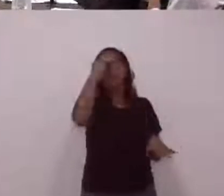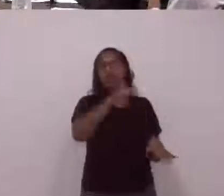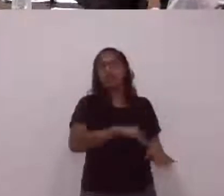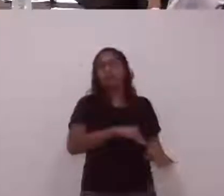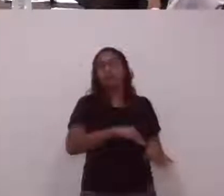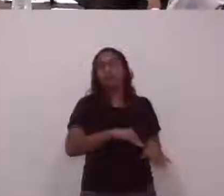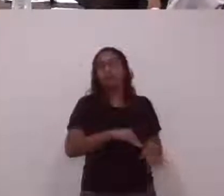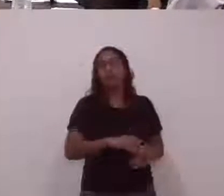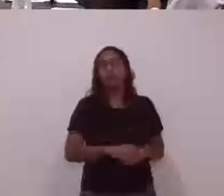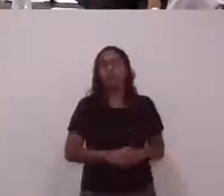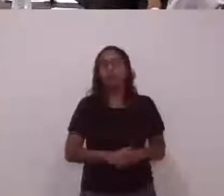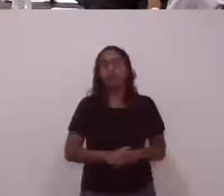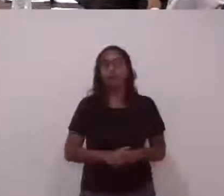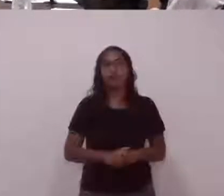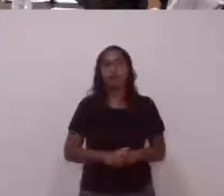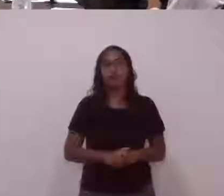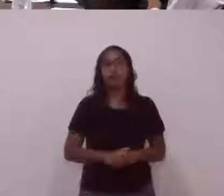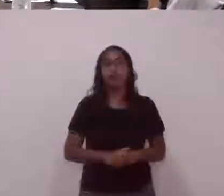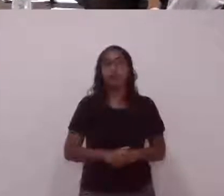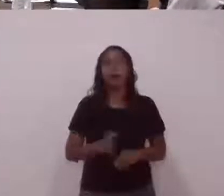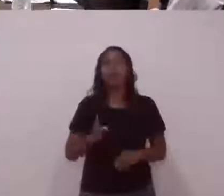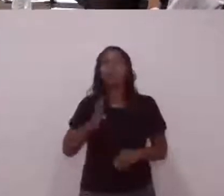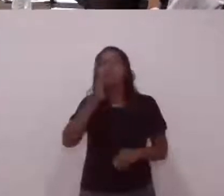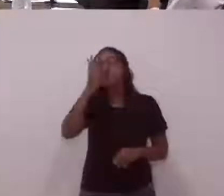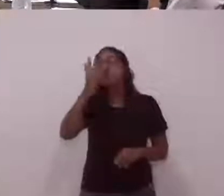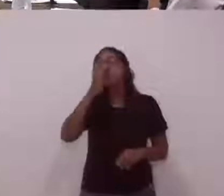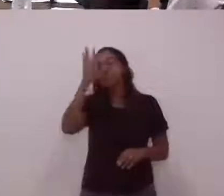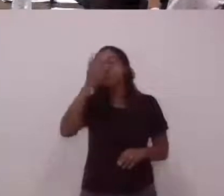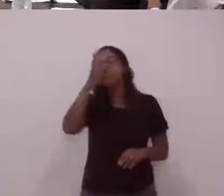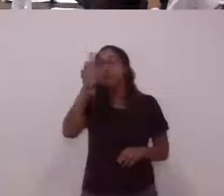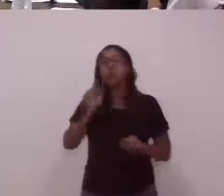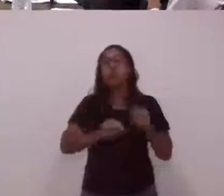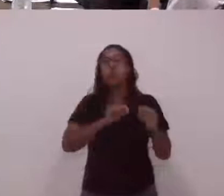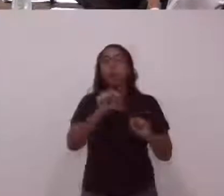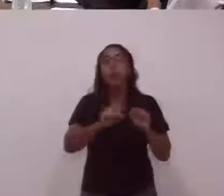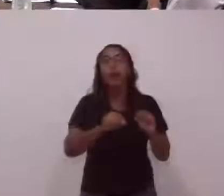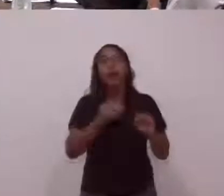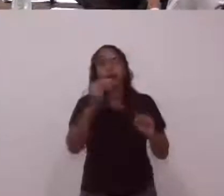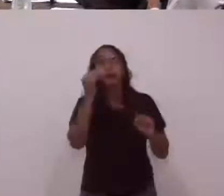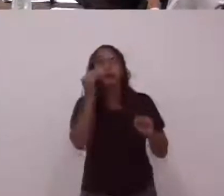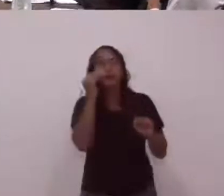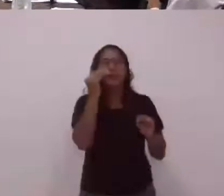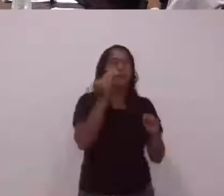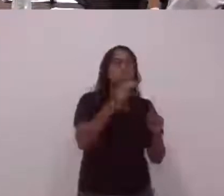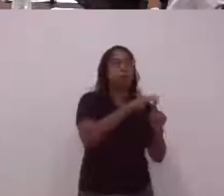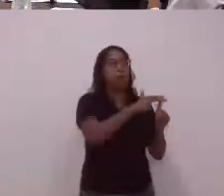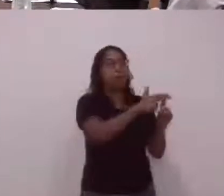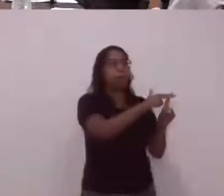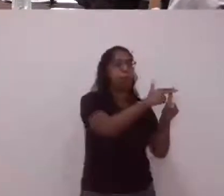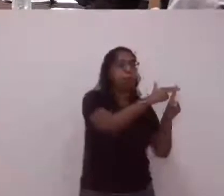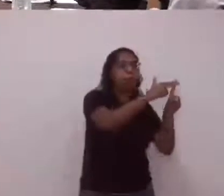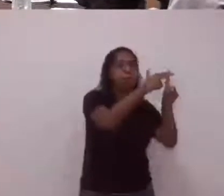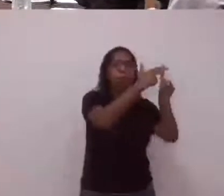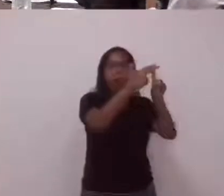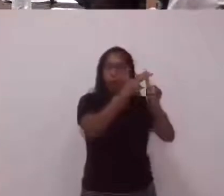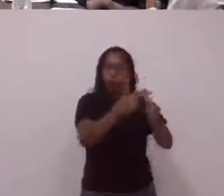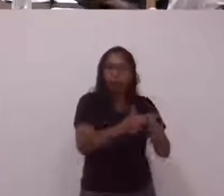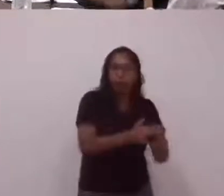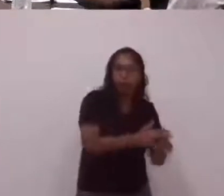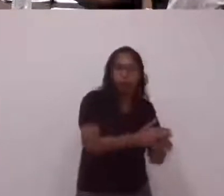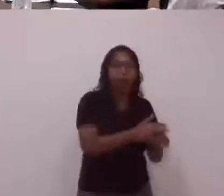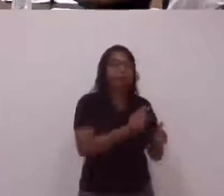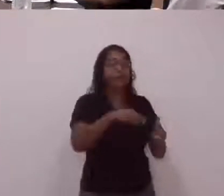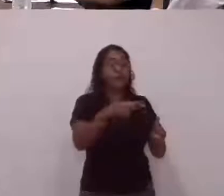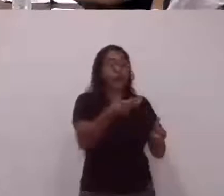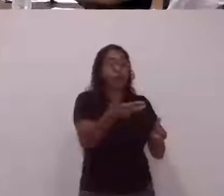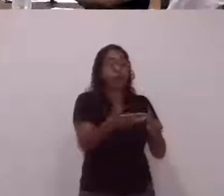No ápice da insensatez, ainda tentaram reformar o imóvel e, para isso, tentaram renovar o contrato